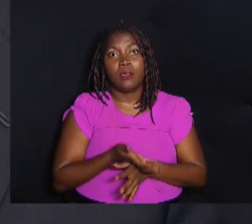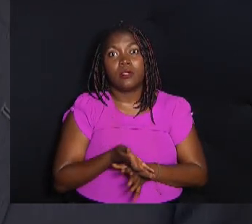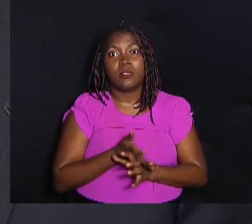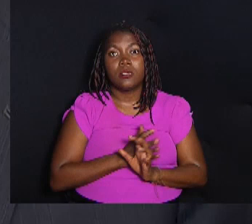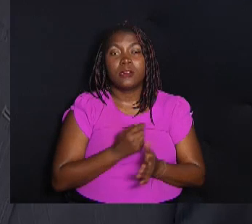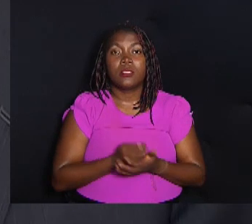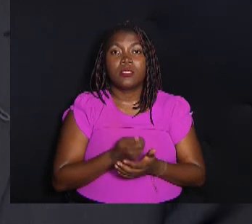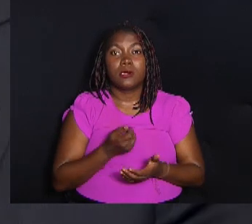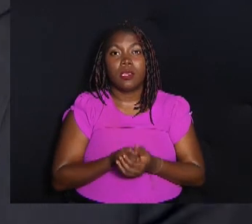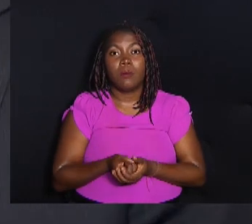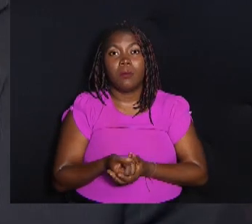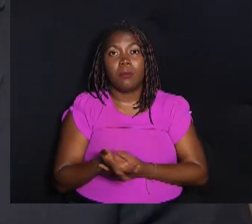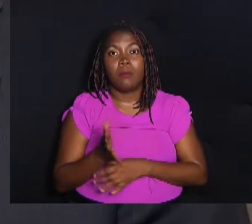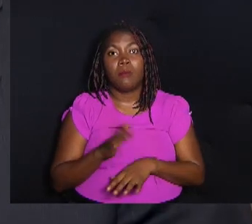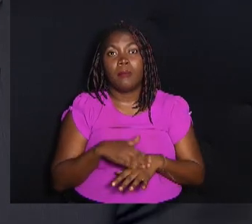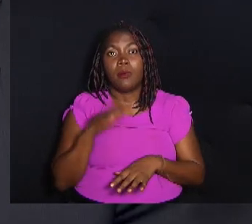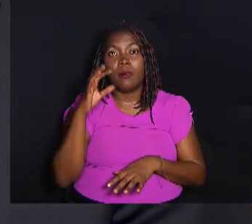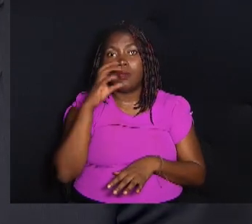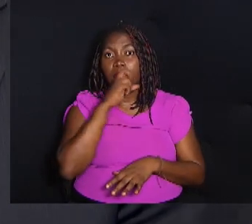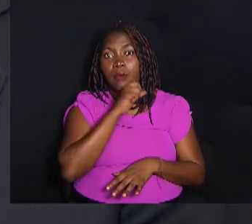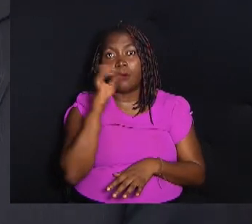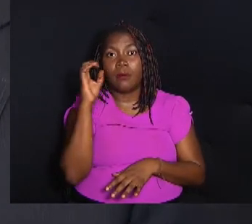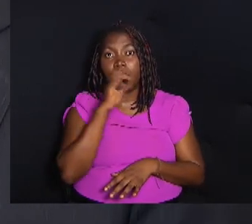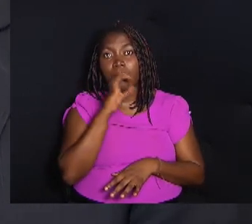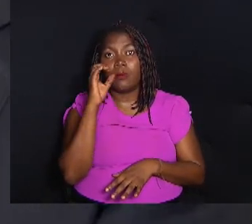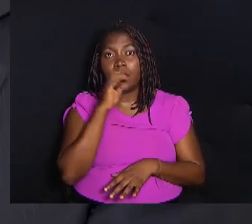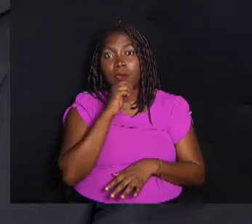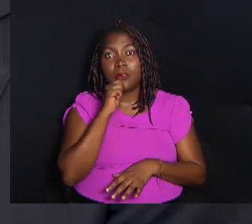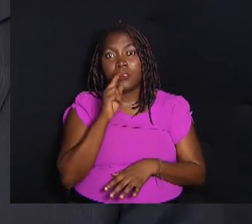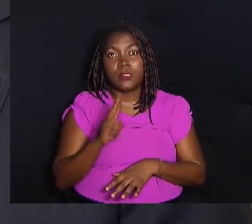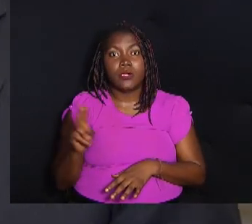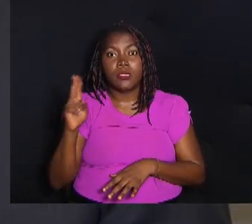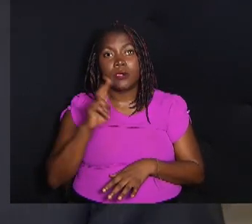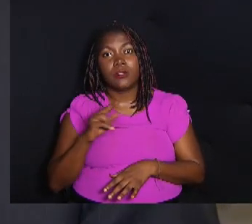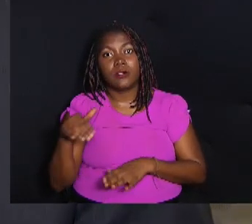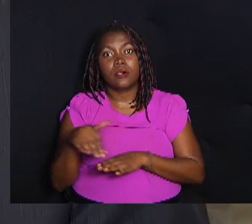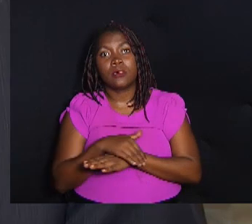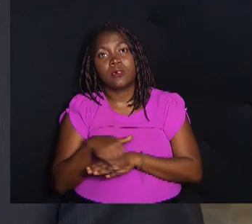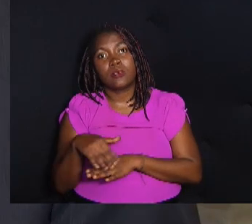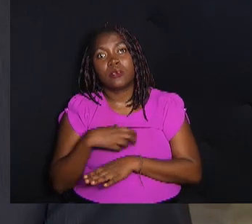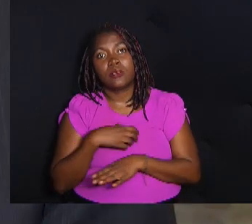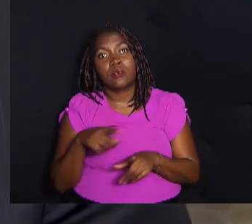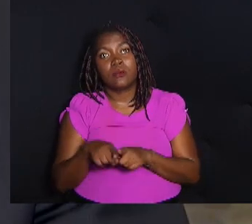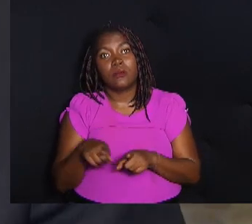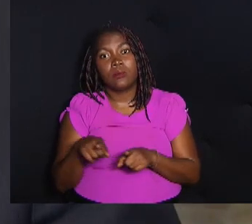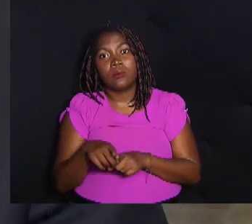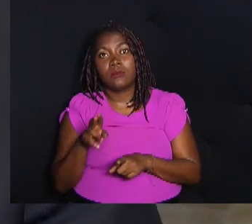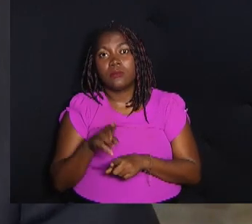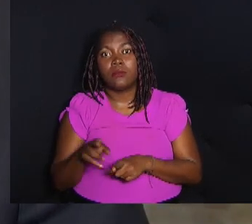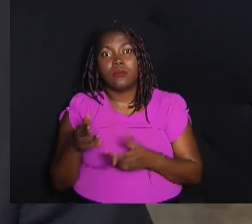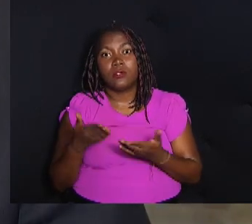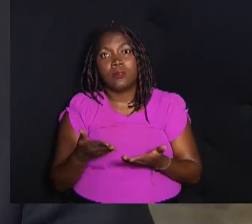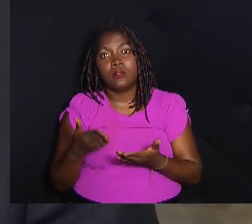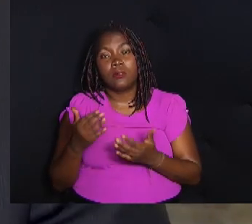escoamento muito mais rápido mais célere sem utilizar as rodovias seria a forma também de usar a malha Ferroviária E